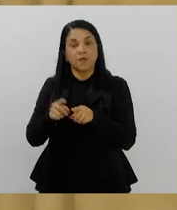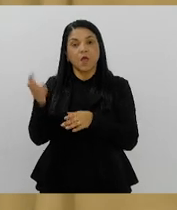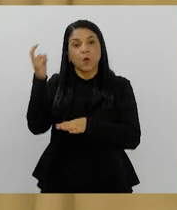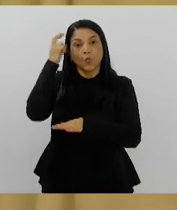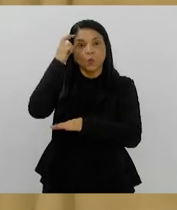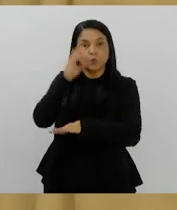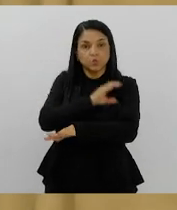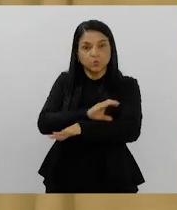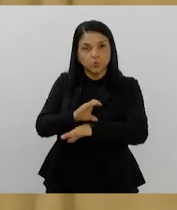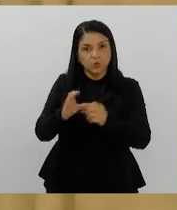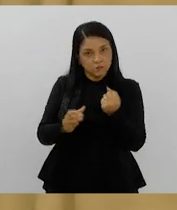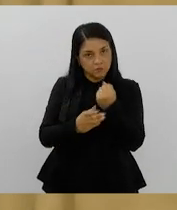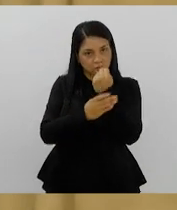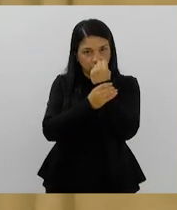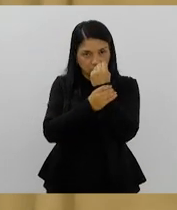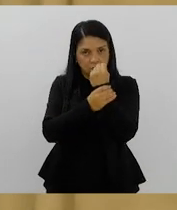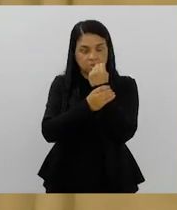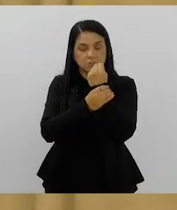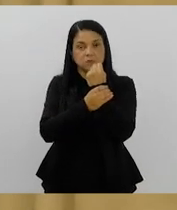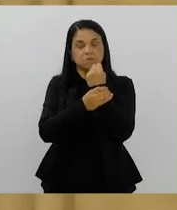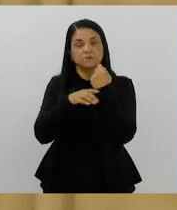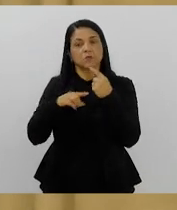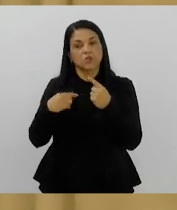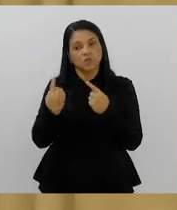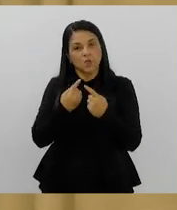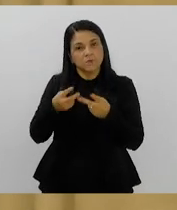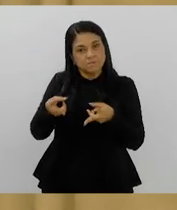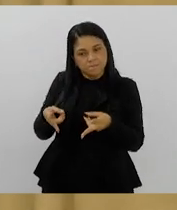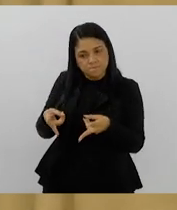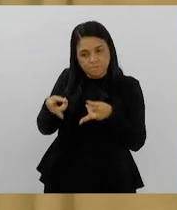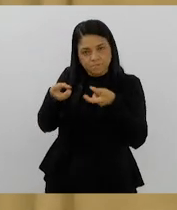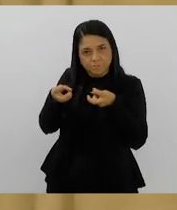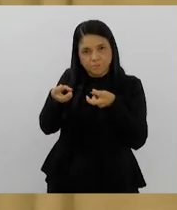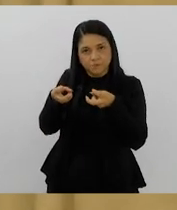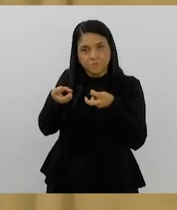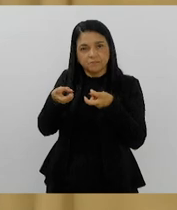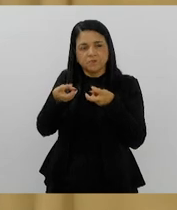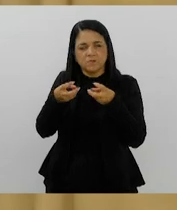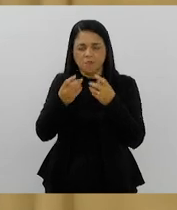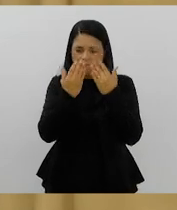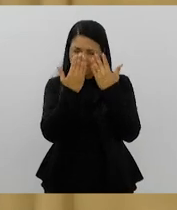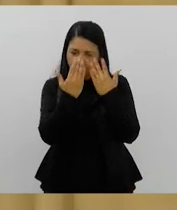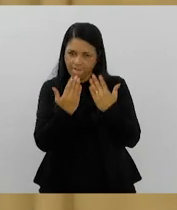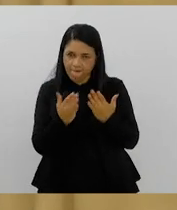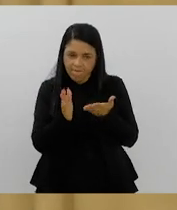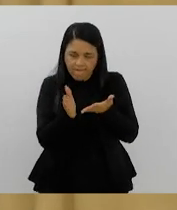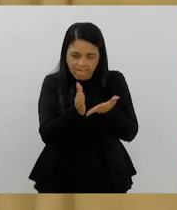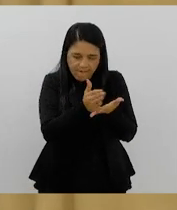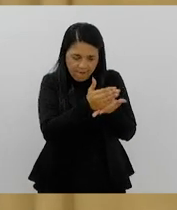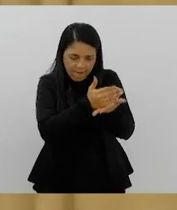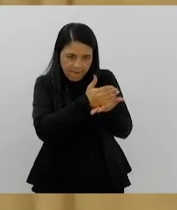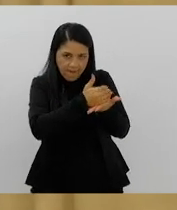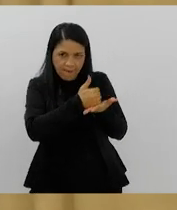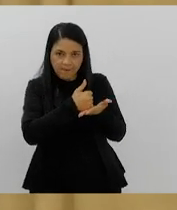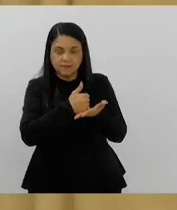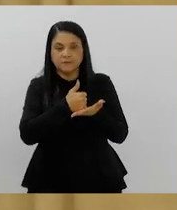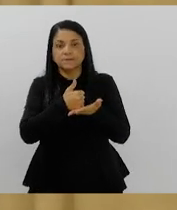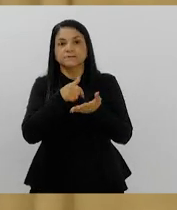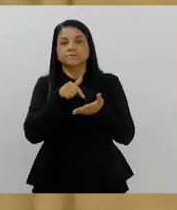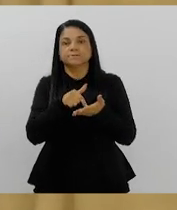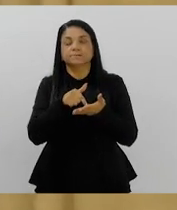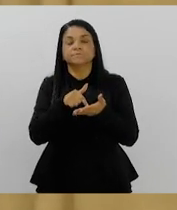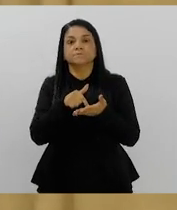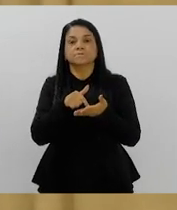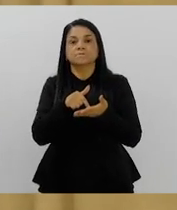que nós percebemos, nossas avaliações dos dados, do que a gente tem feito,